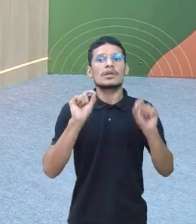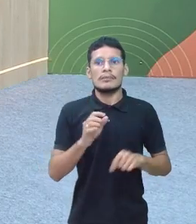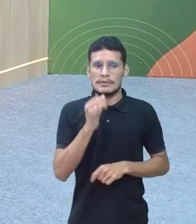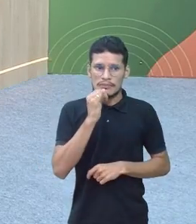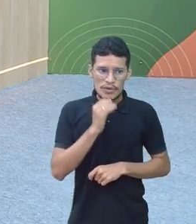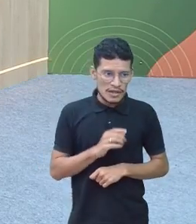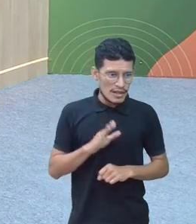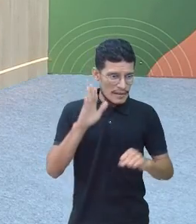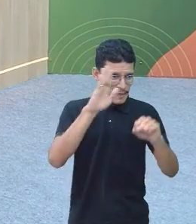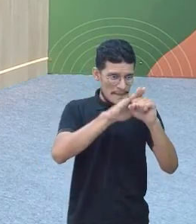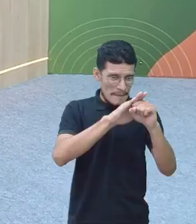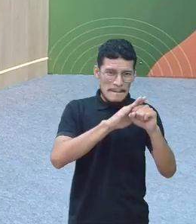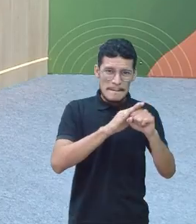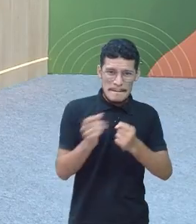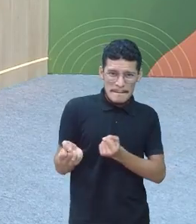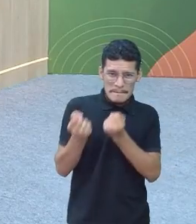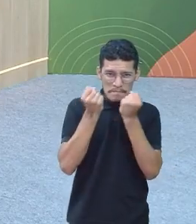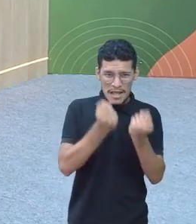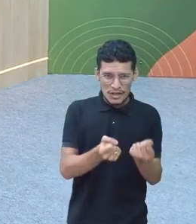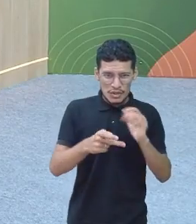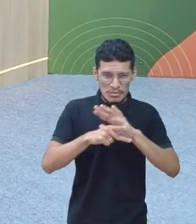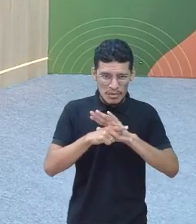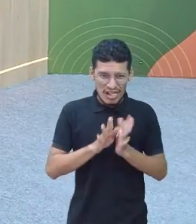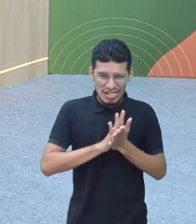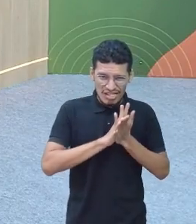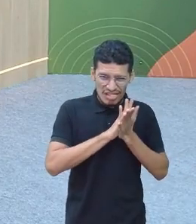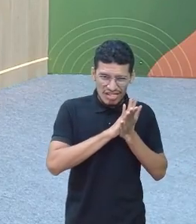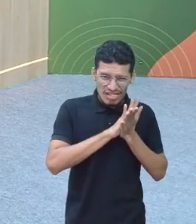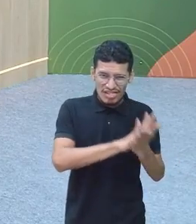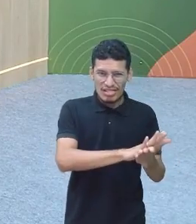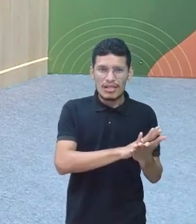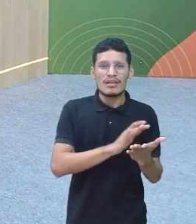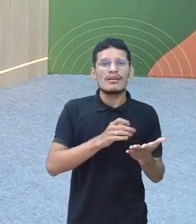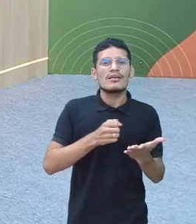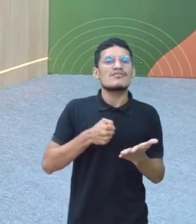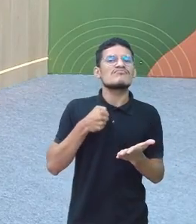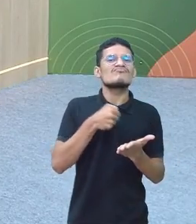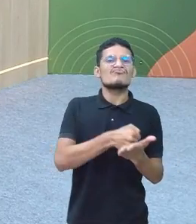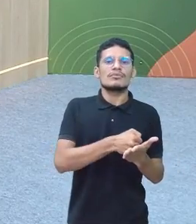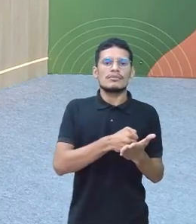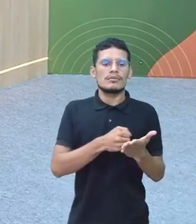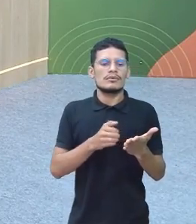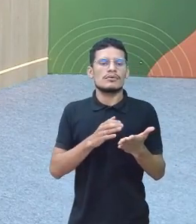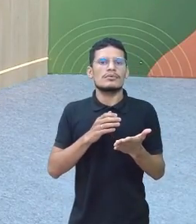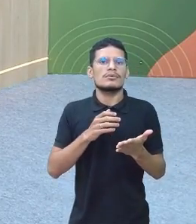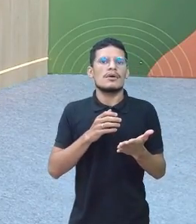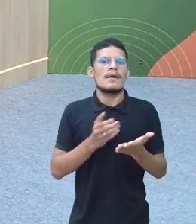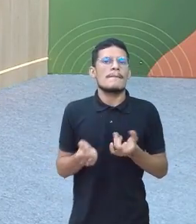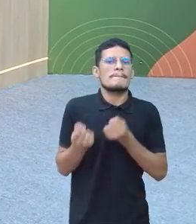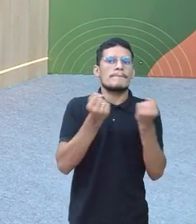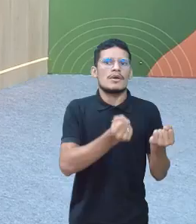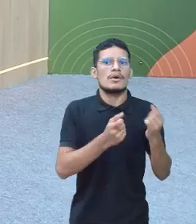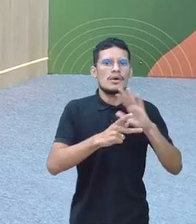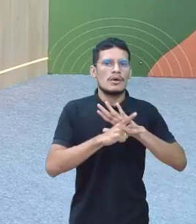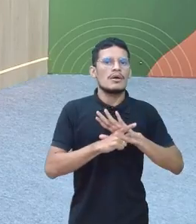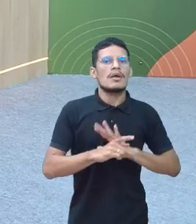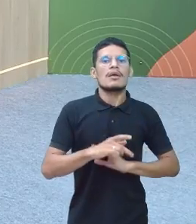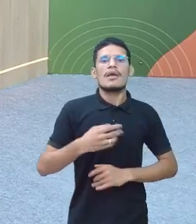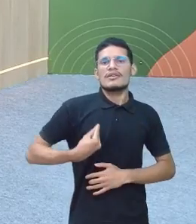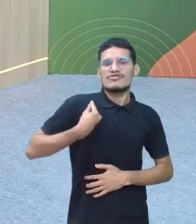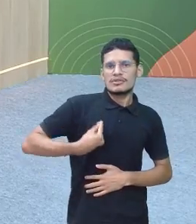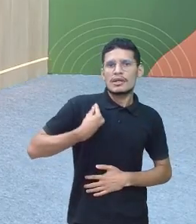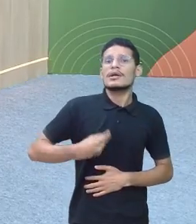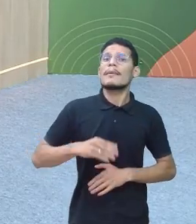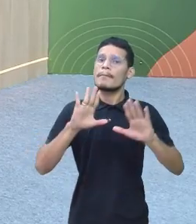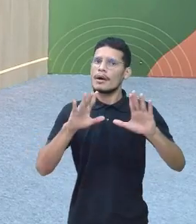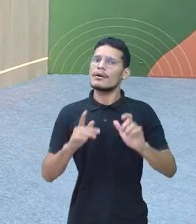peso esmagador da existência, mas nesse processo de comparação eu consigo produzir humor através da metáfora nesse